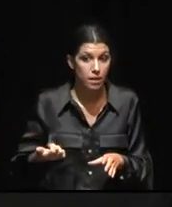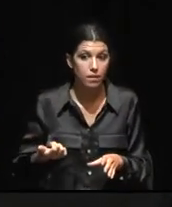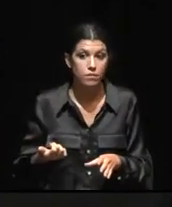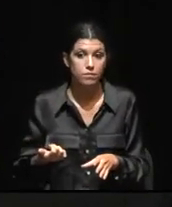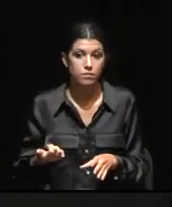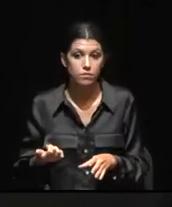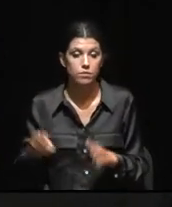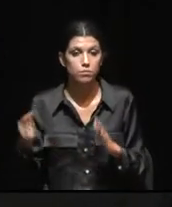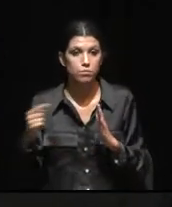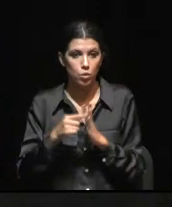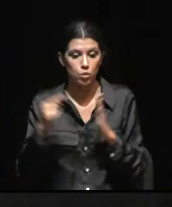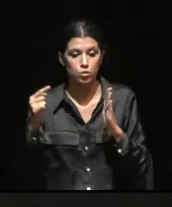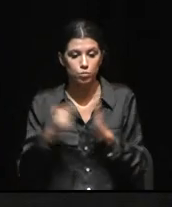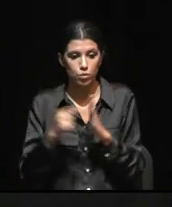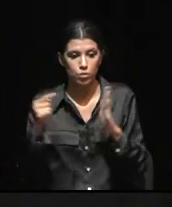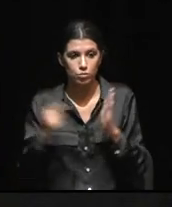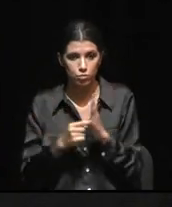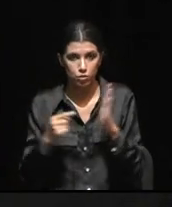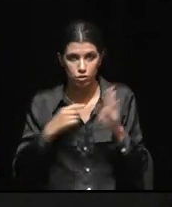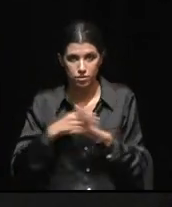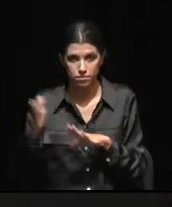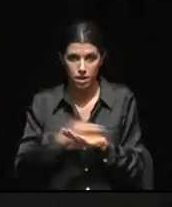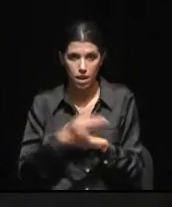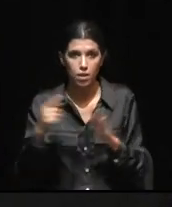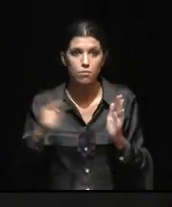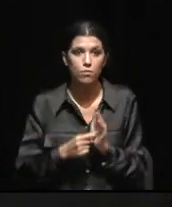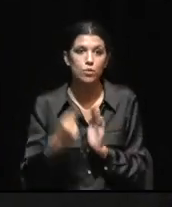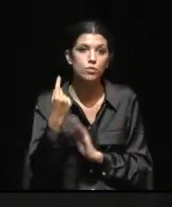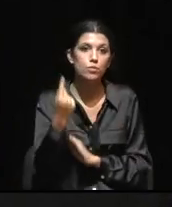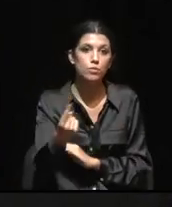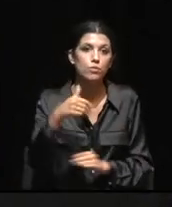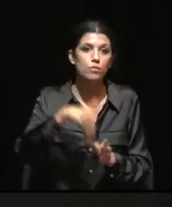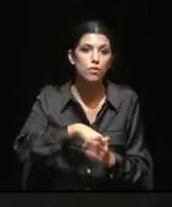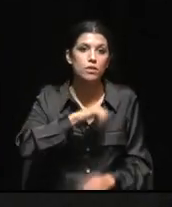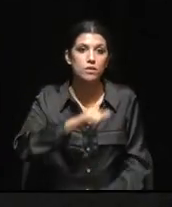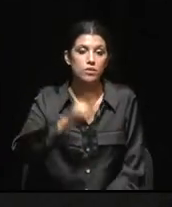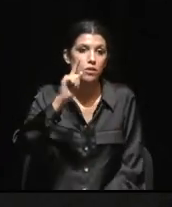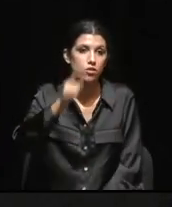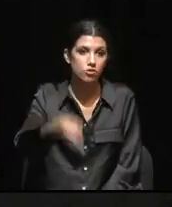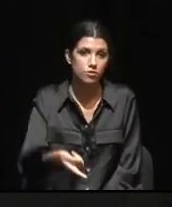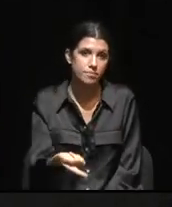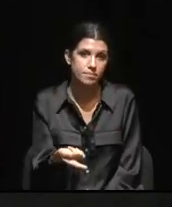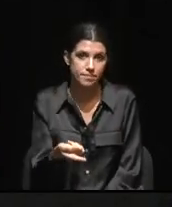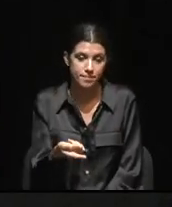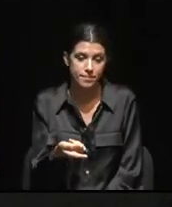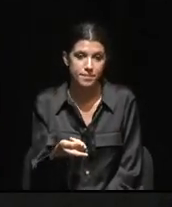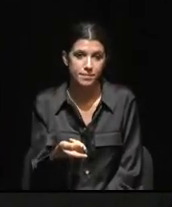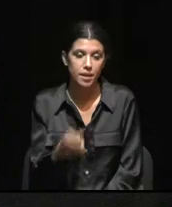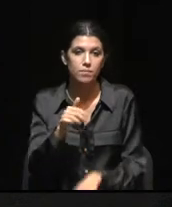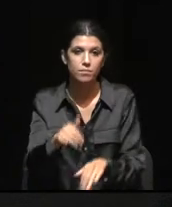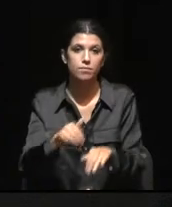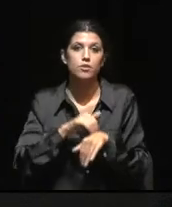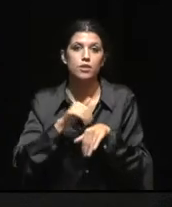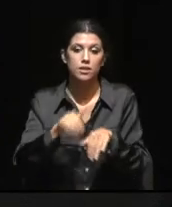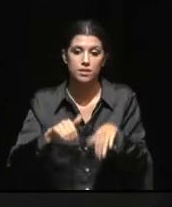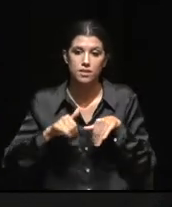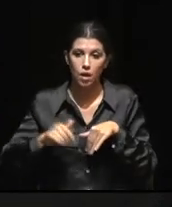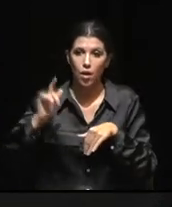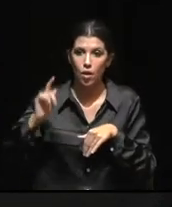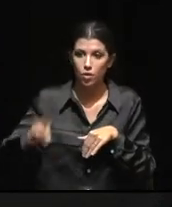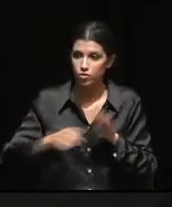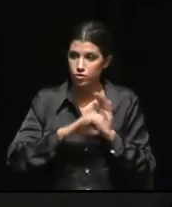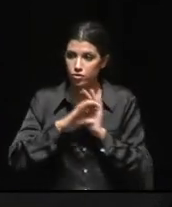16 por pontos sim ponto 1 quem Vota contra quem se abstém